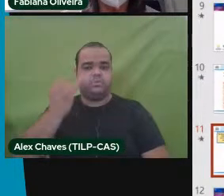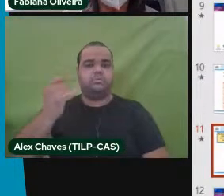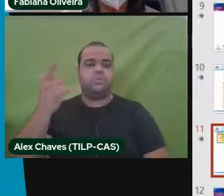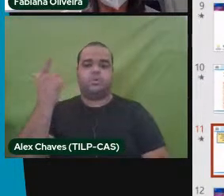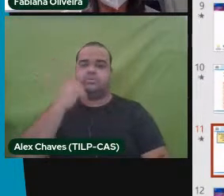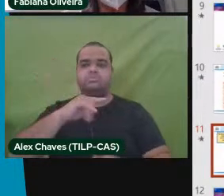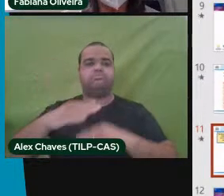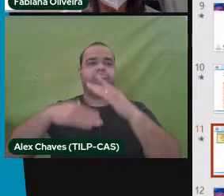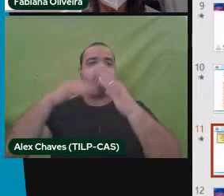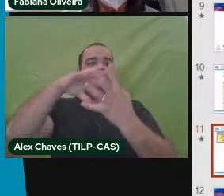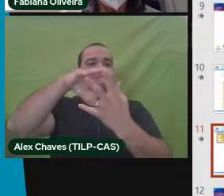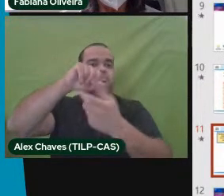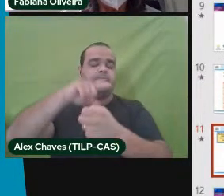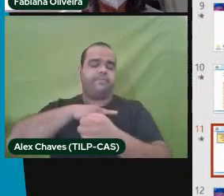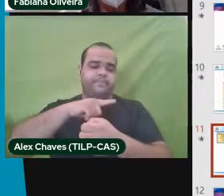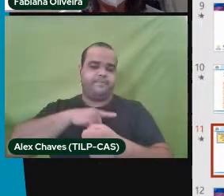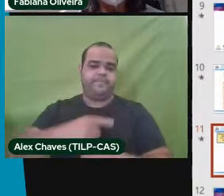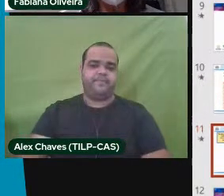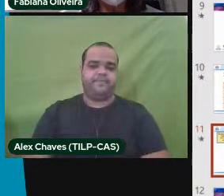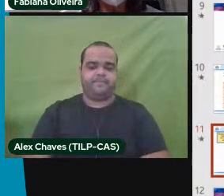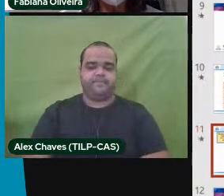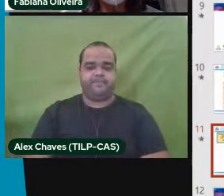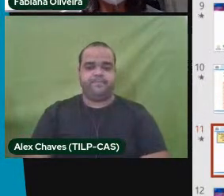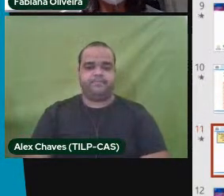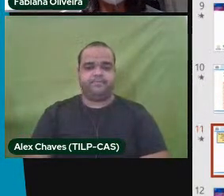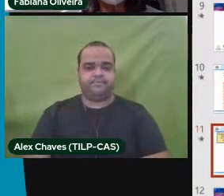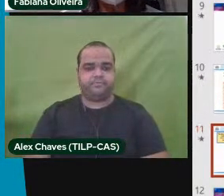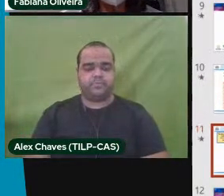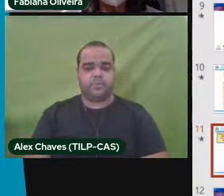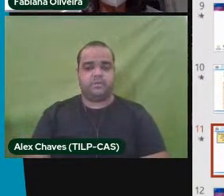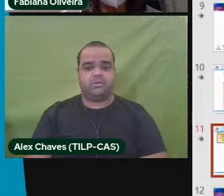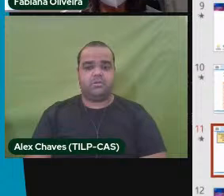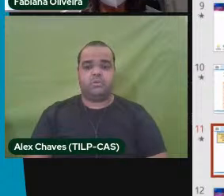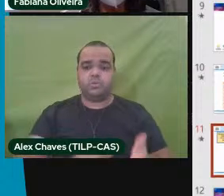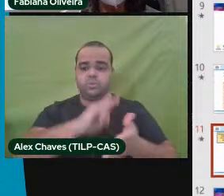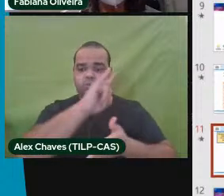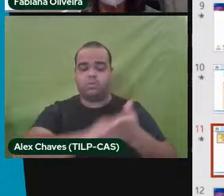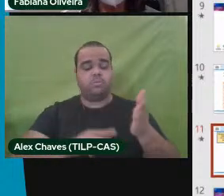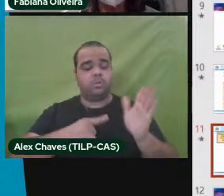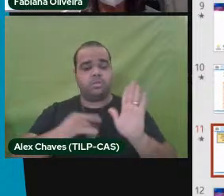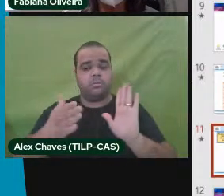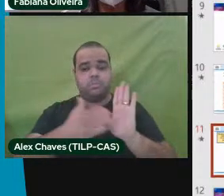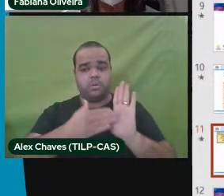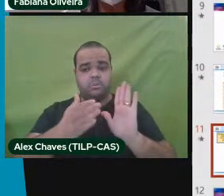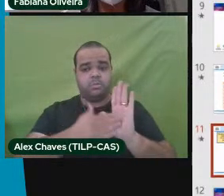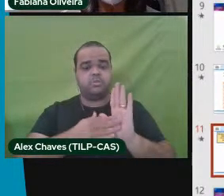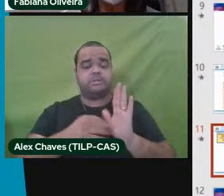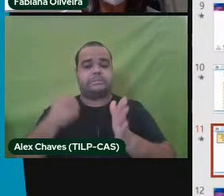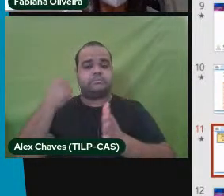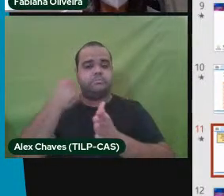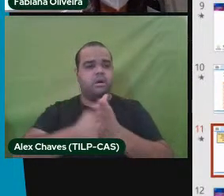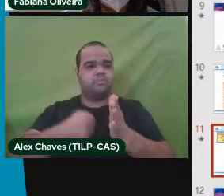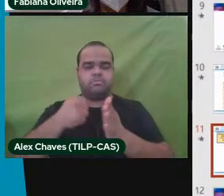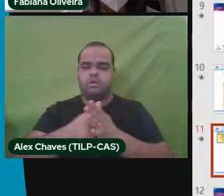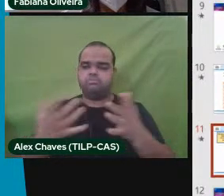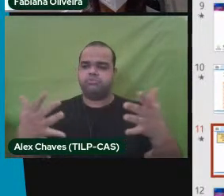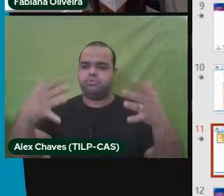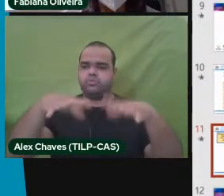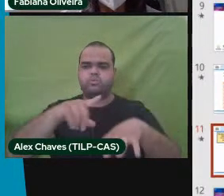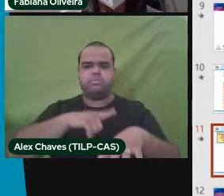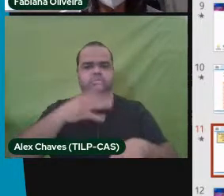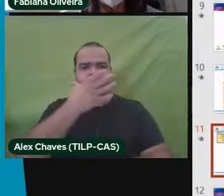desenvolvimento mundial. O documento assume o compromisso de defender a educação inclusiva de